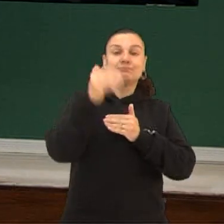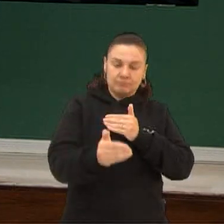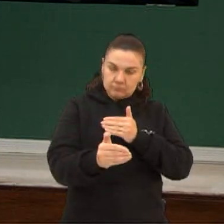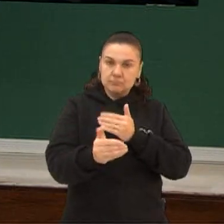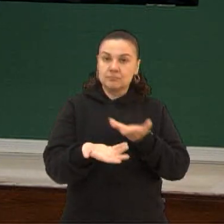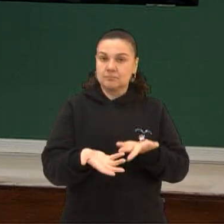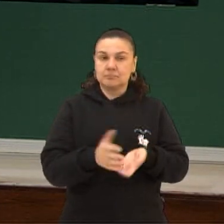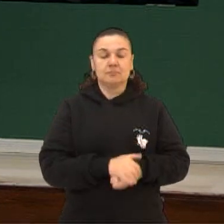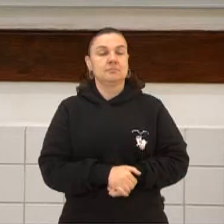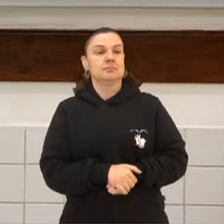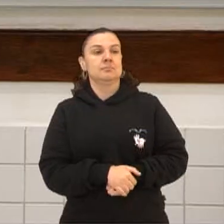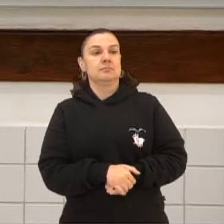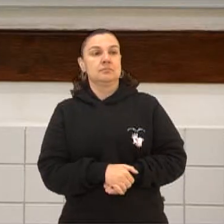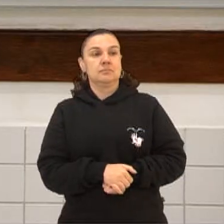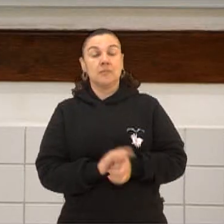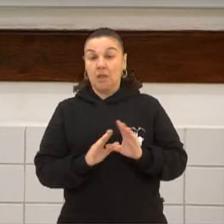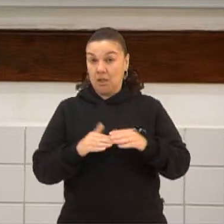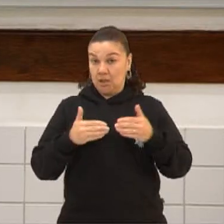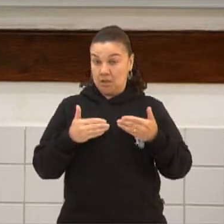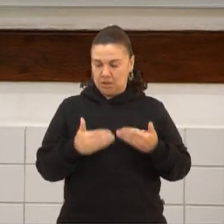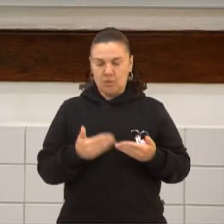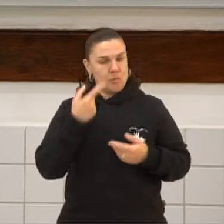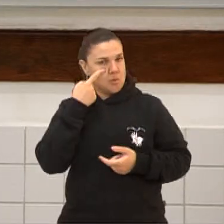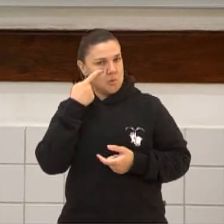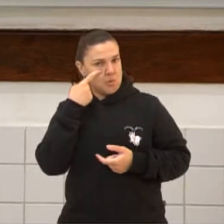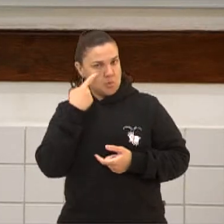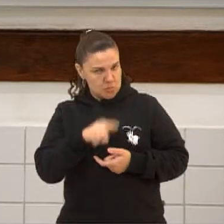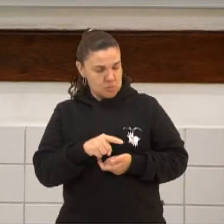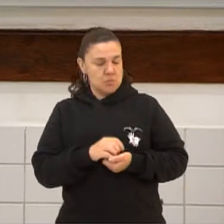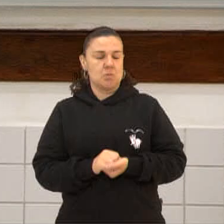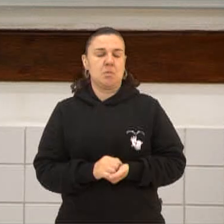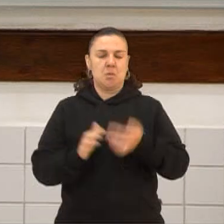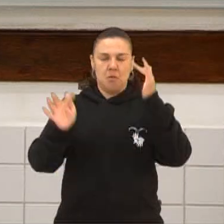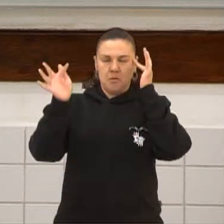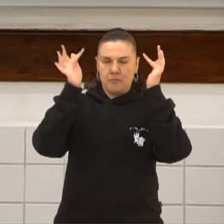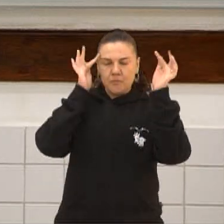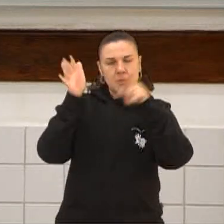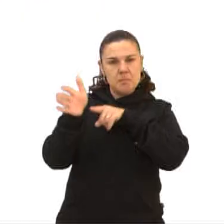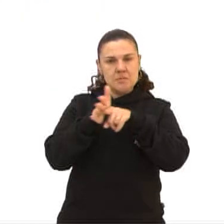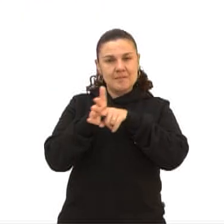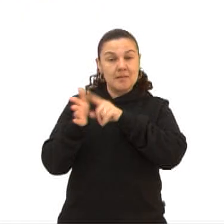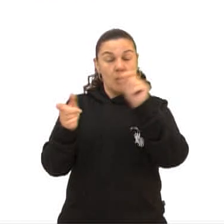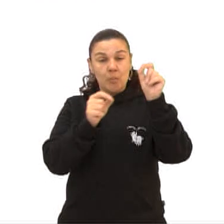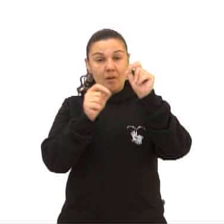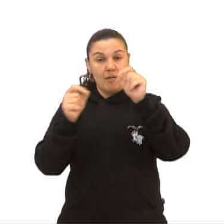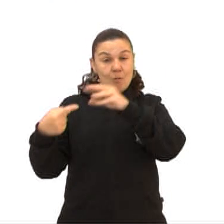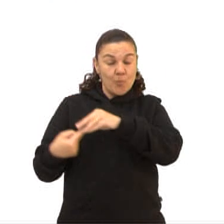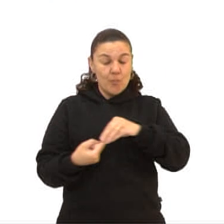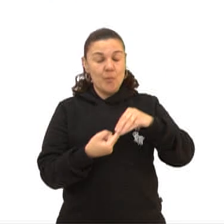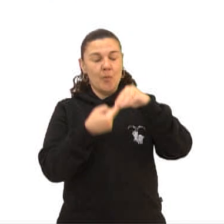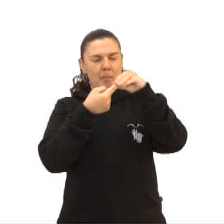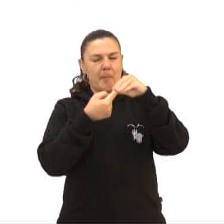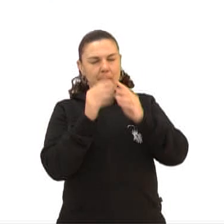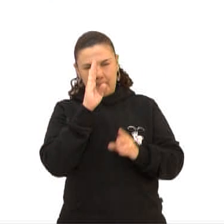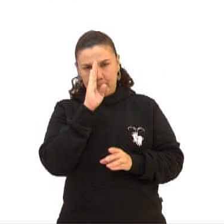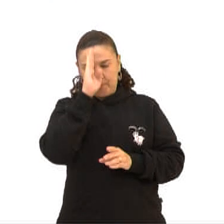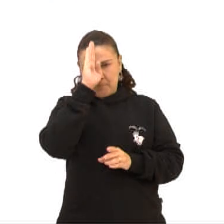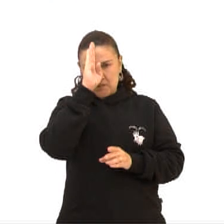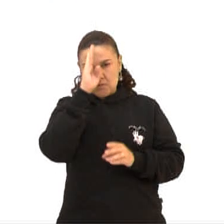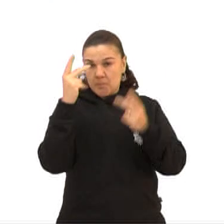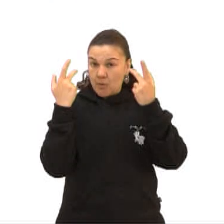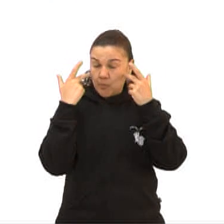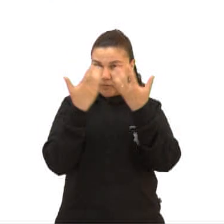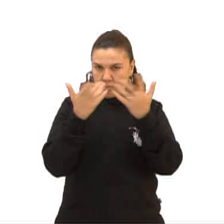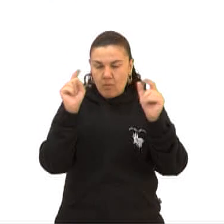representação. Então, ele vai descobrir, na filosofia dele, que a essência de tudo que existe na natureza é uma